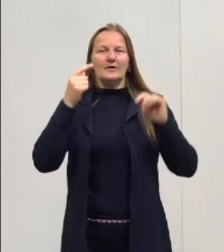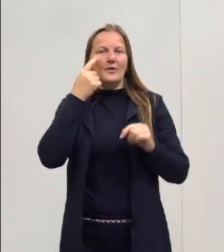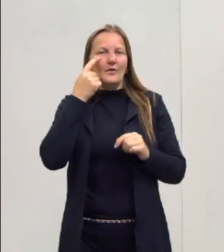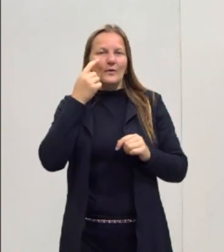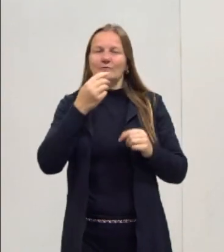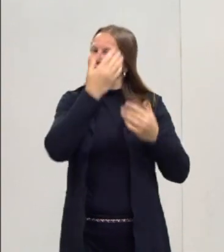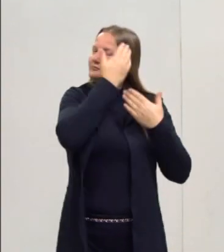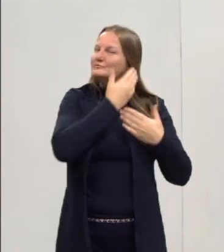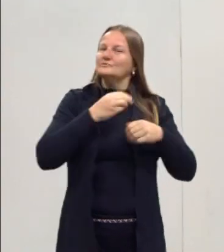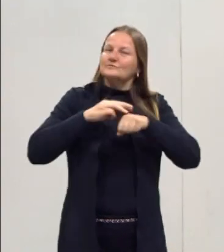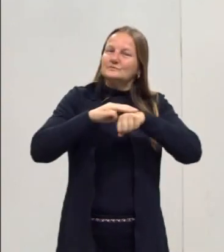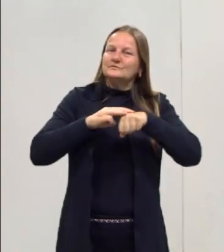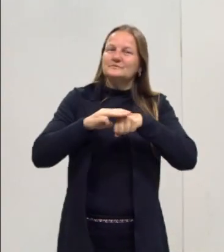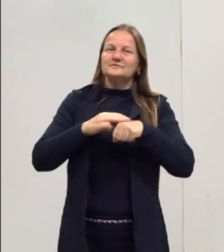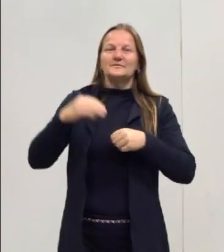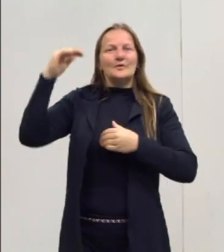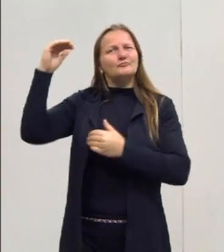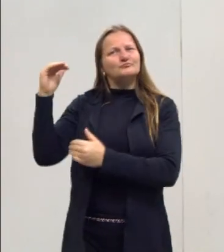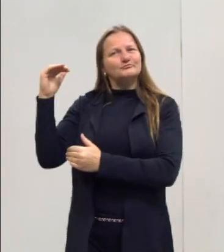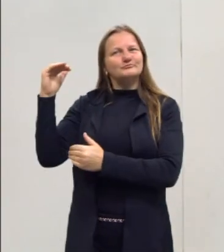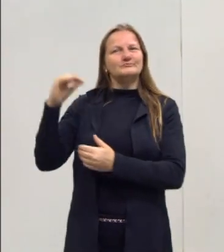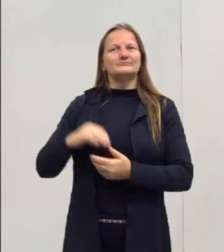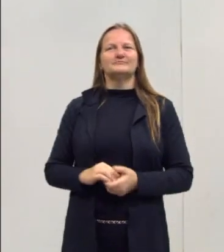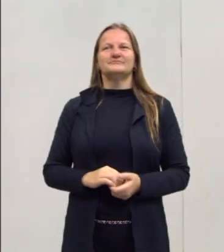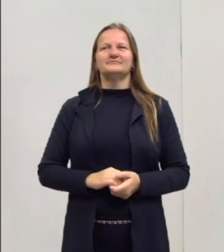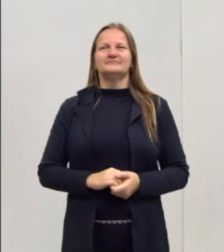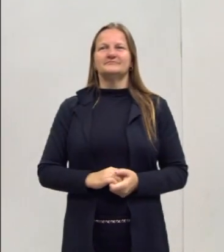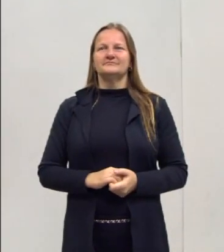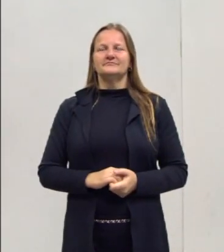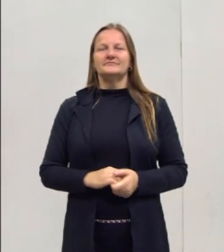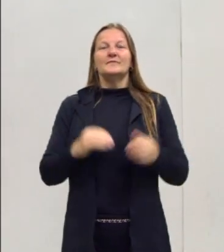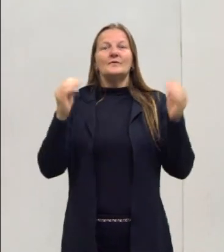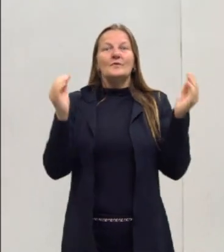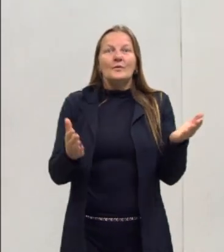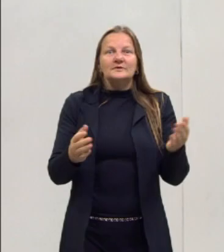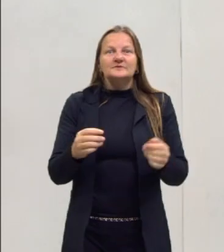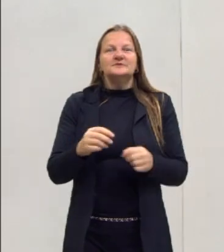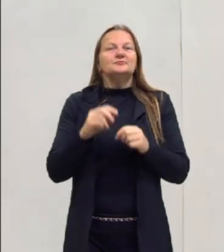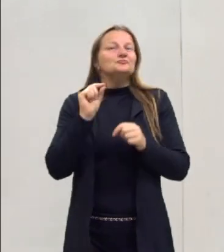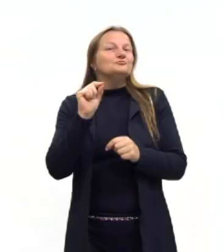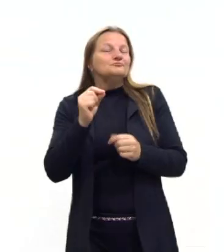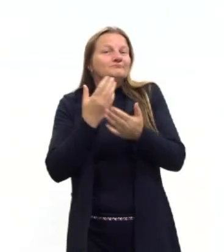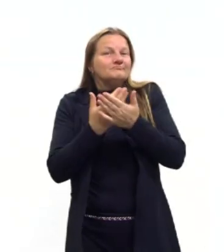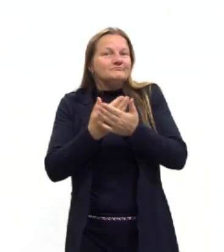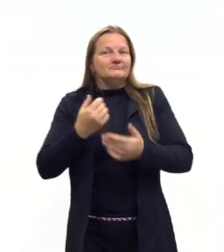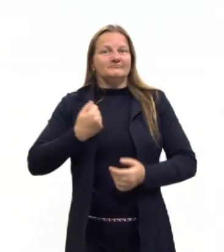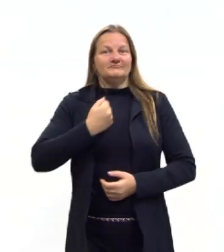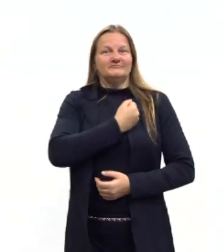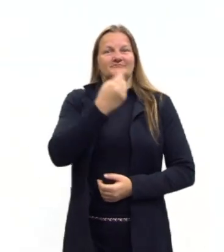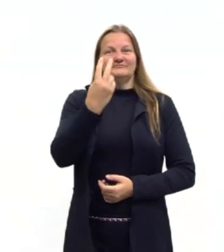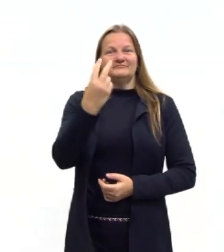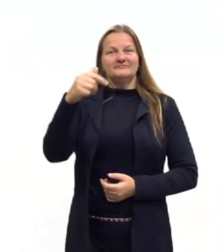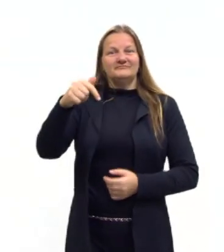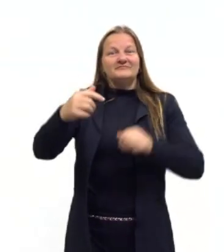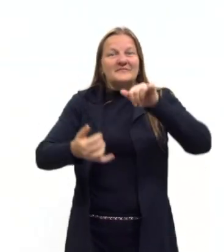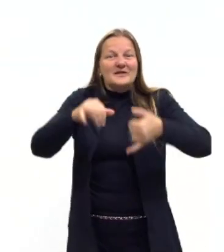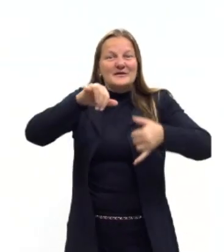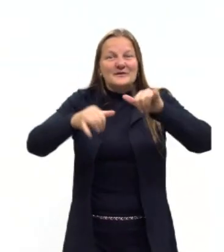e cabelos castanhos e estatura baixa hoje nós queremos aula 27 de química